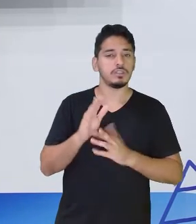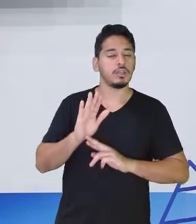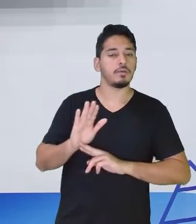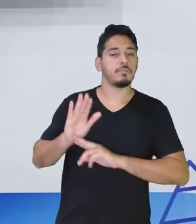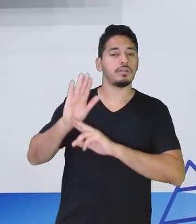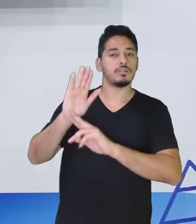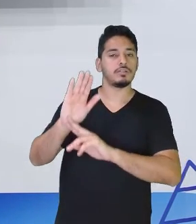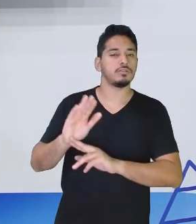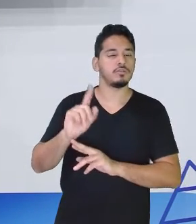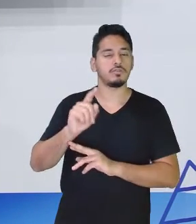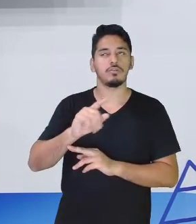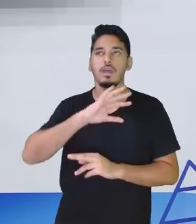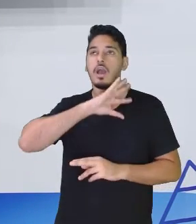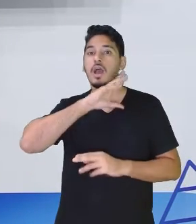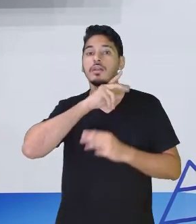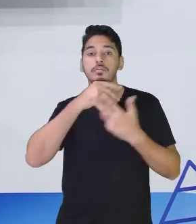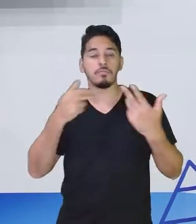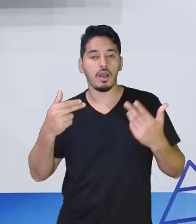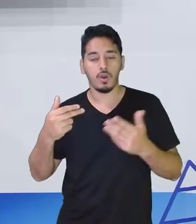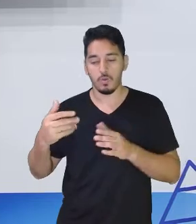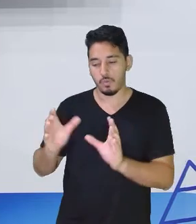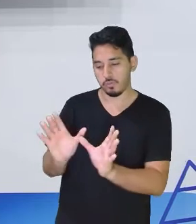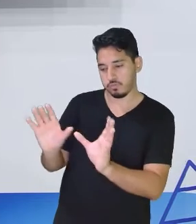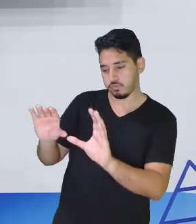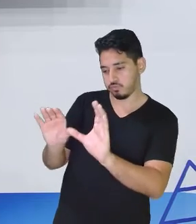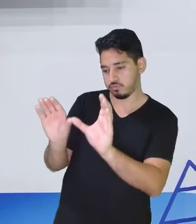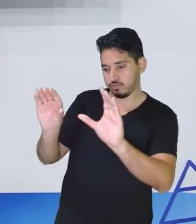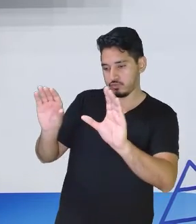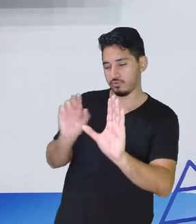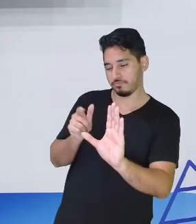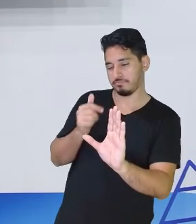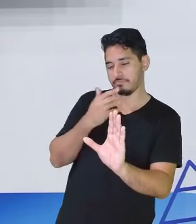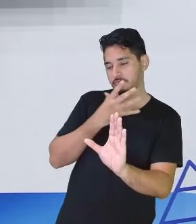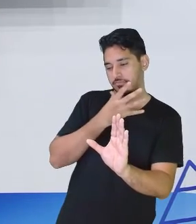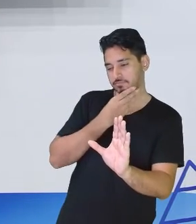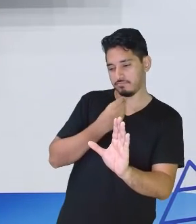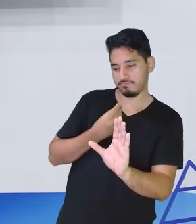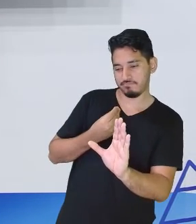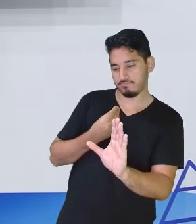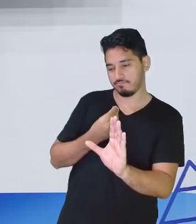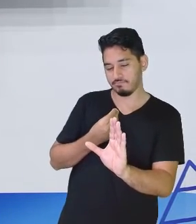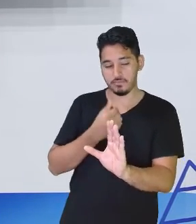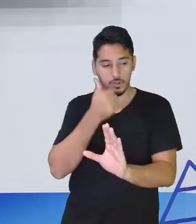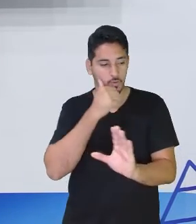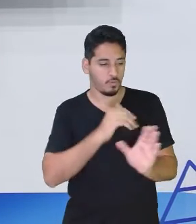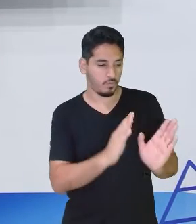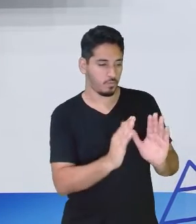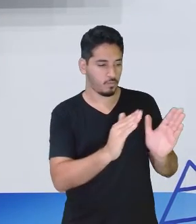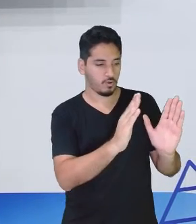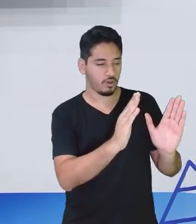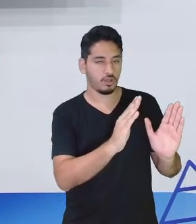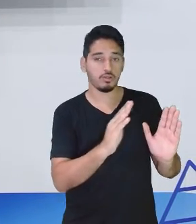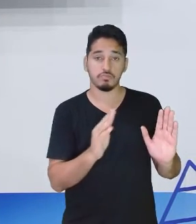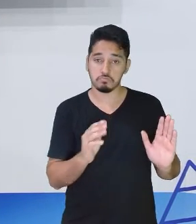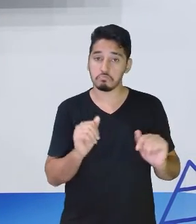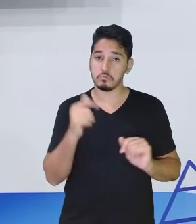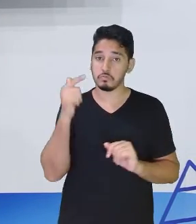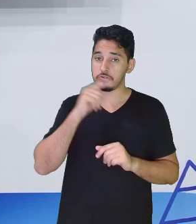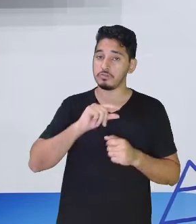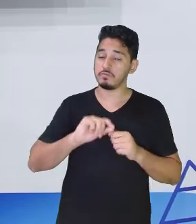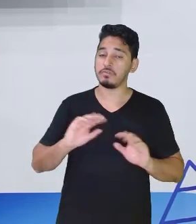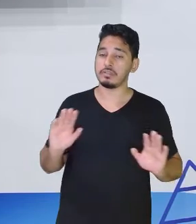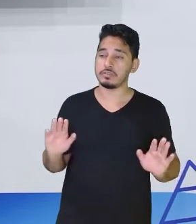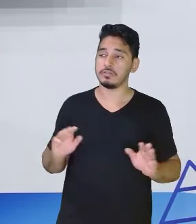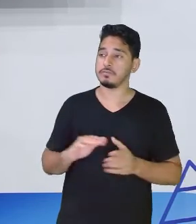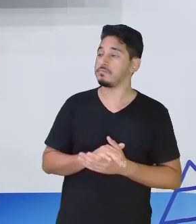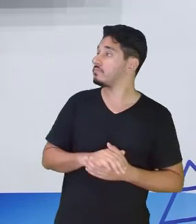representações de animais, de pessoas, feito aí com o barro, feito aí com a argila. Então a gente está vendo